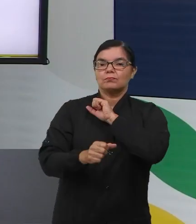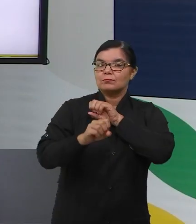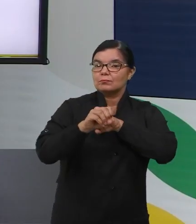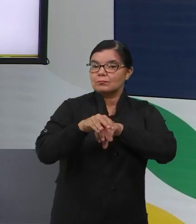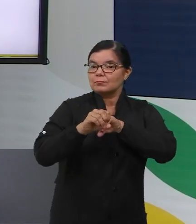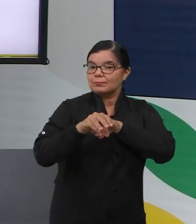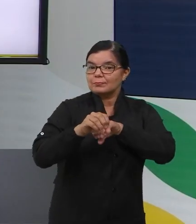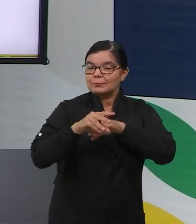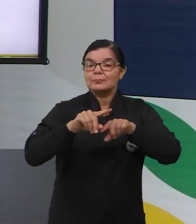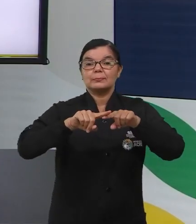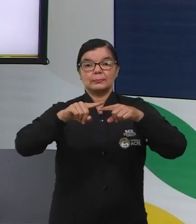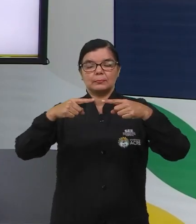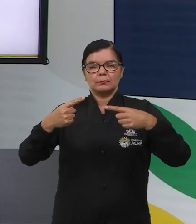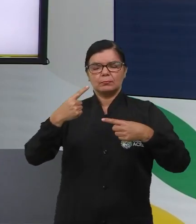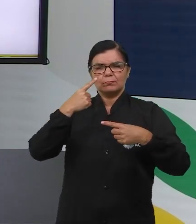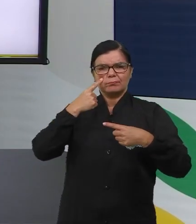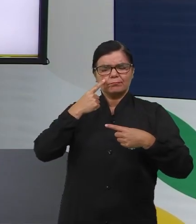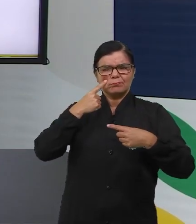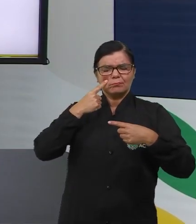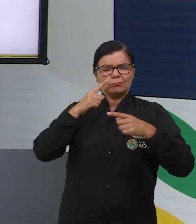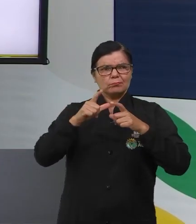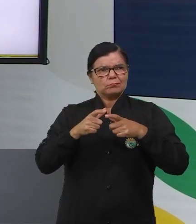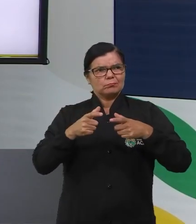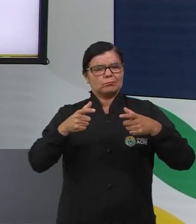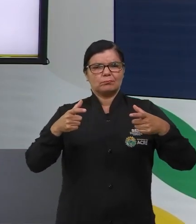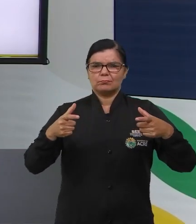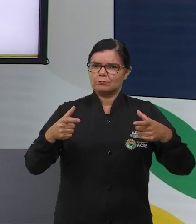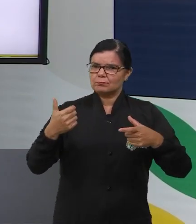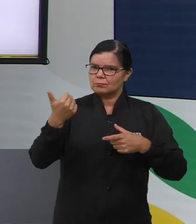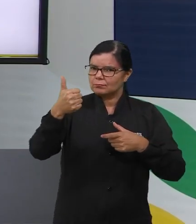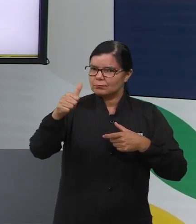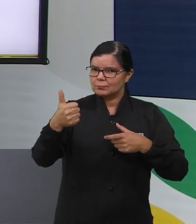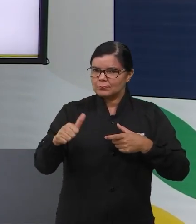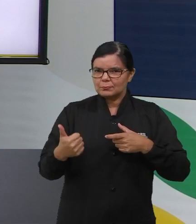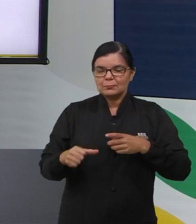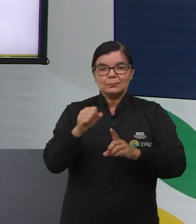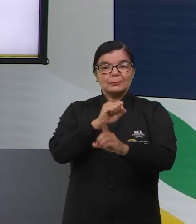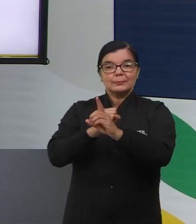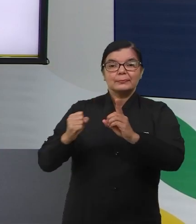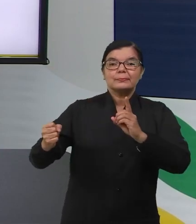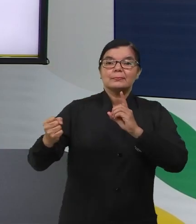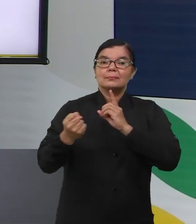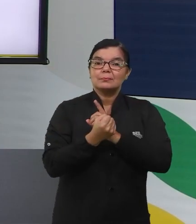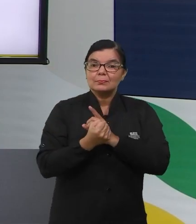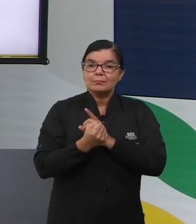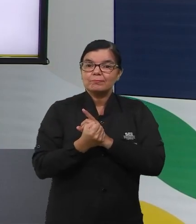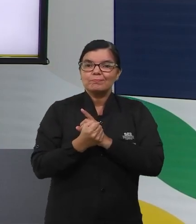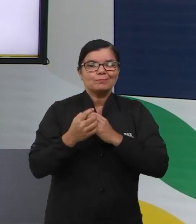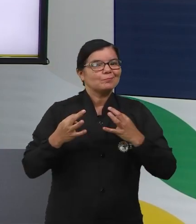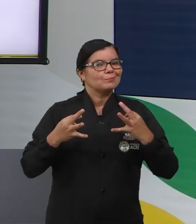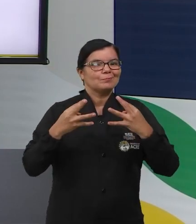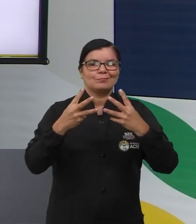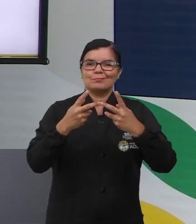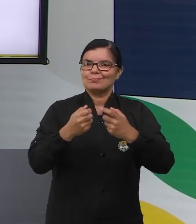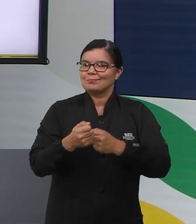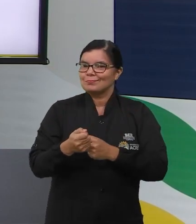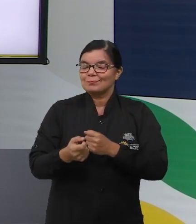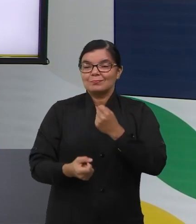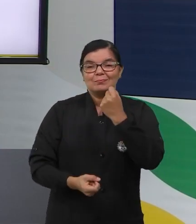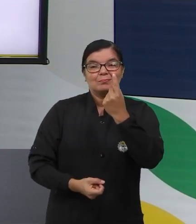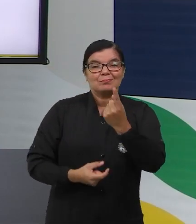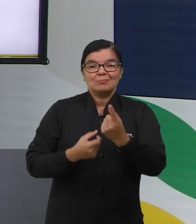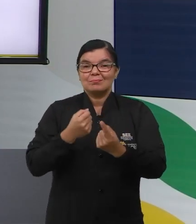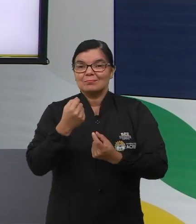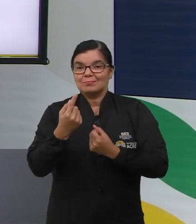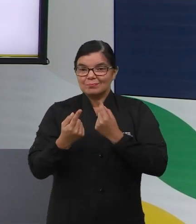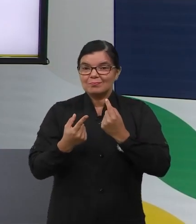você tem um olhar mais amplo e faz uma análise da sociedade, nem todas as pessoas têm